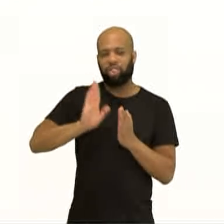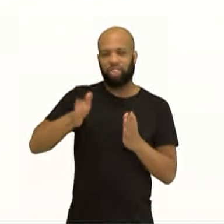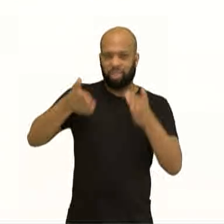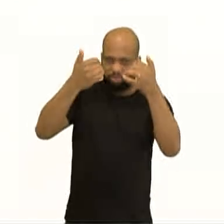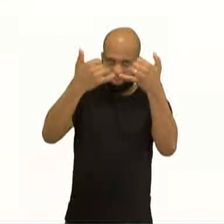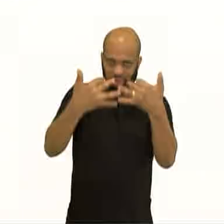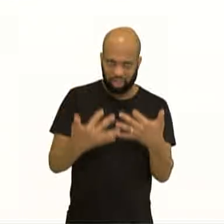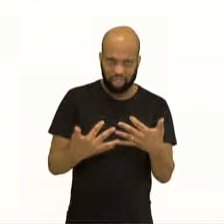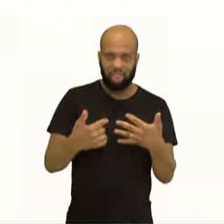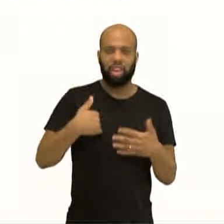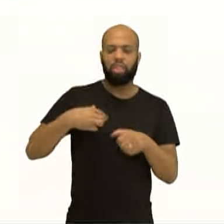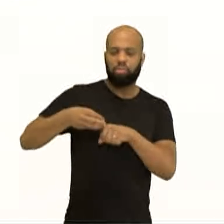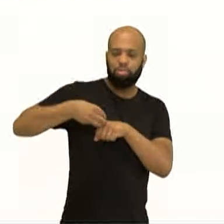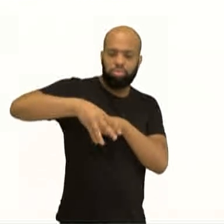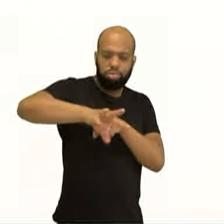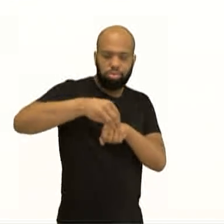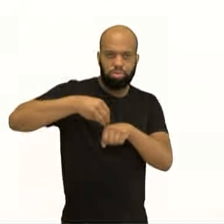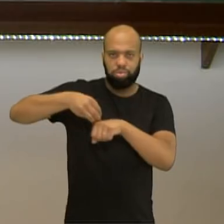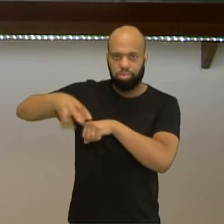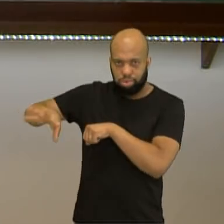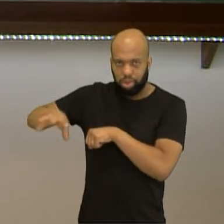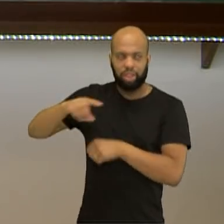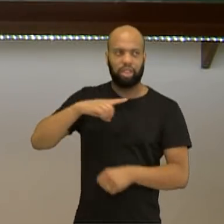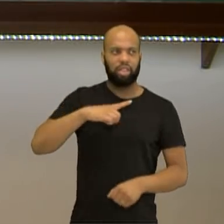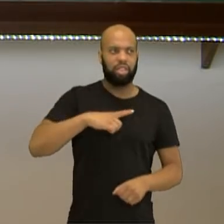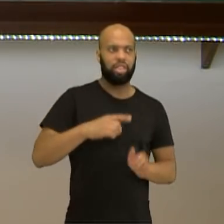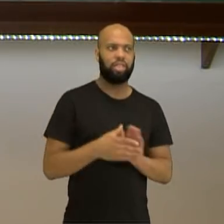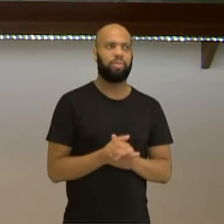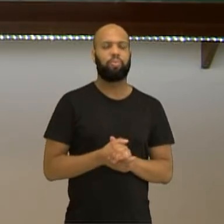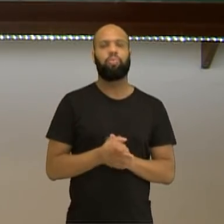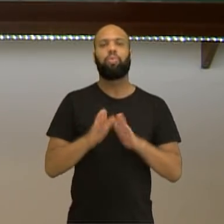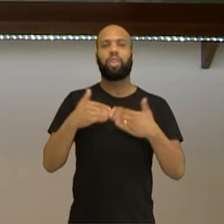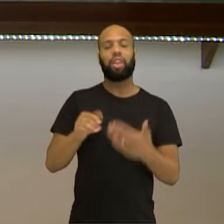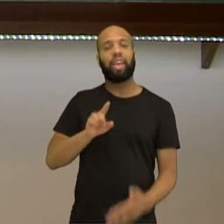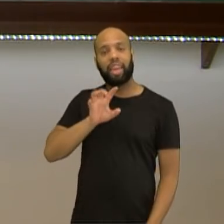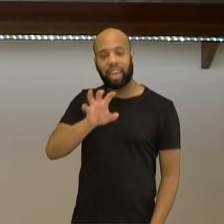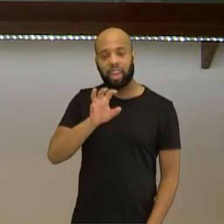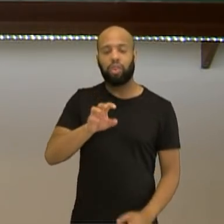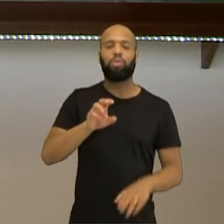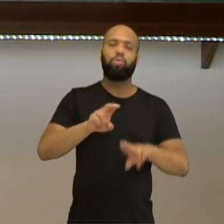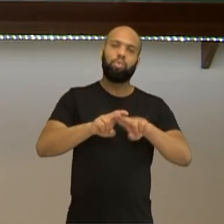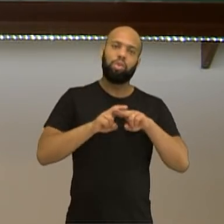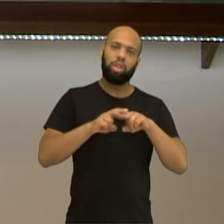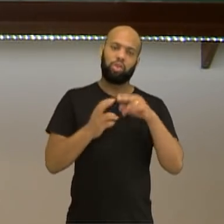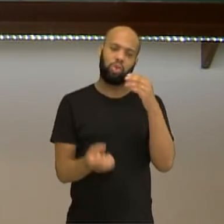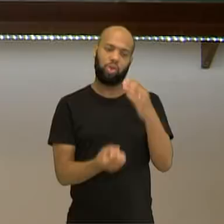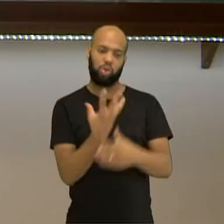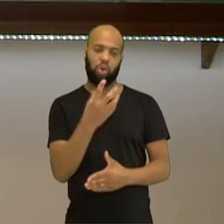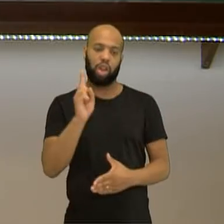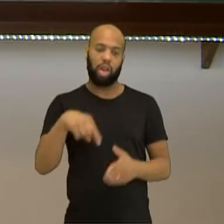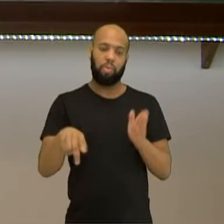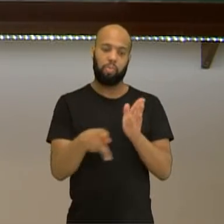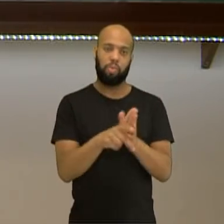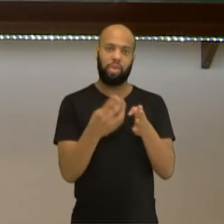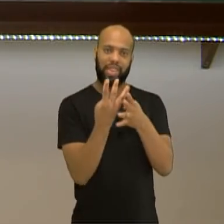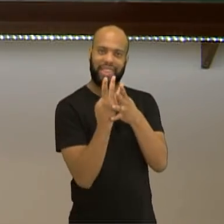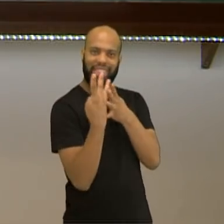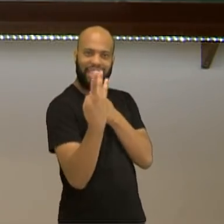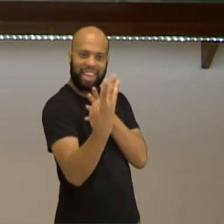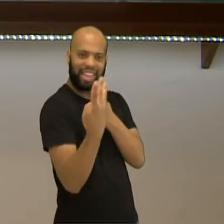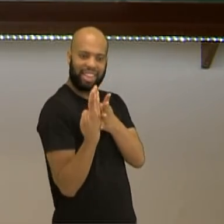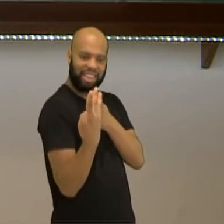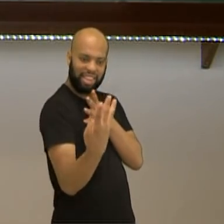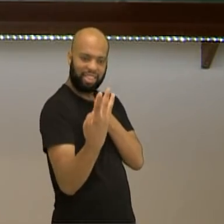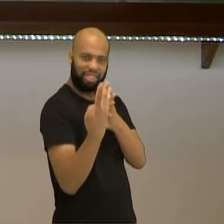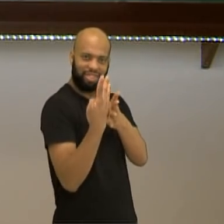né? Eu fui dando umas dicas no início. Foi isso, então, a derivação vem do tênis de praia, não daquele